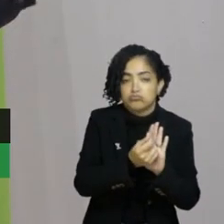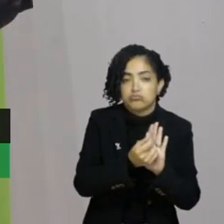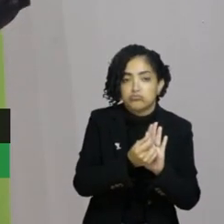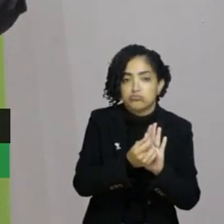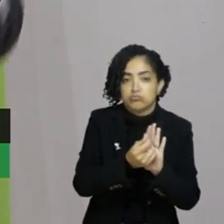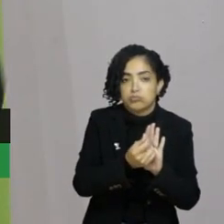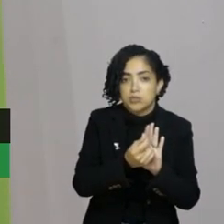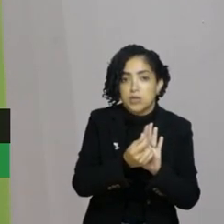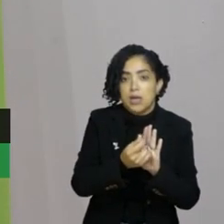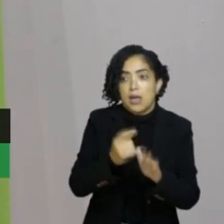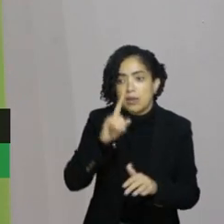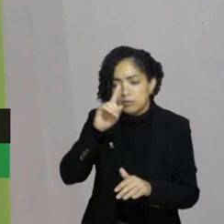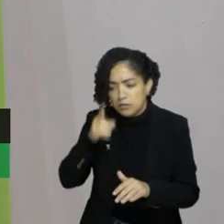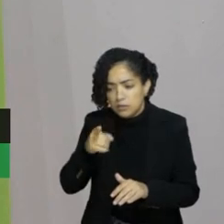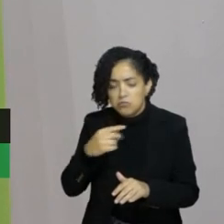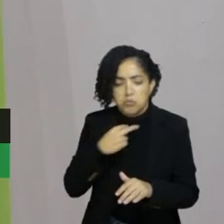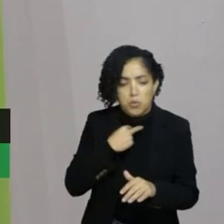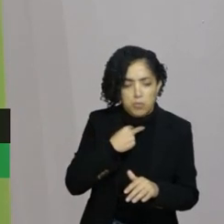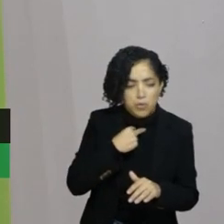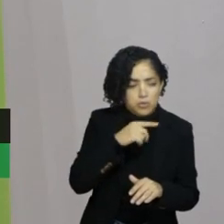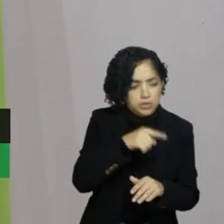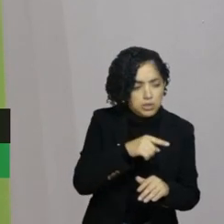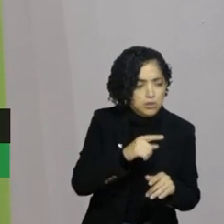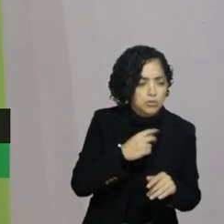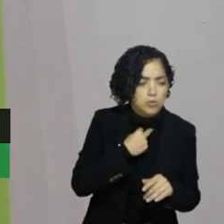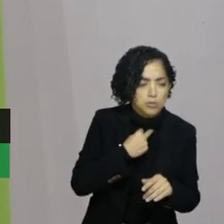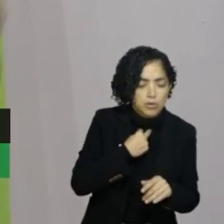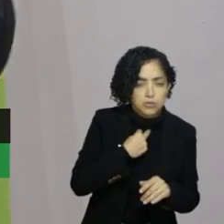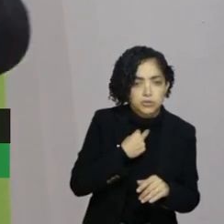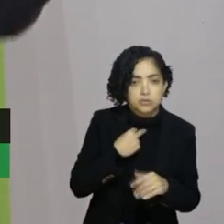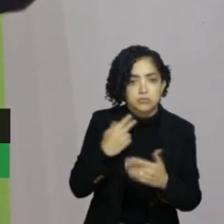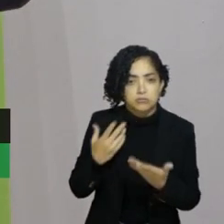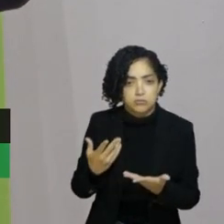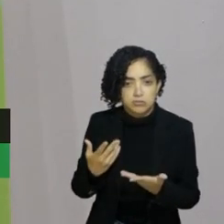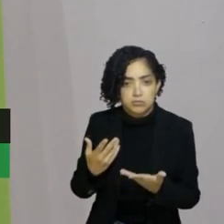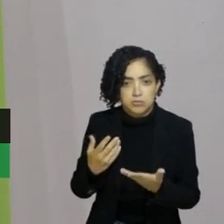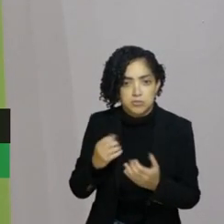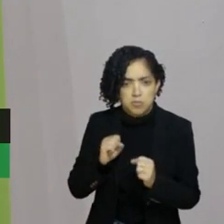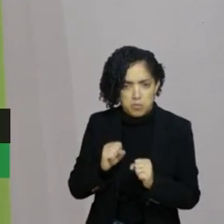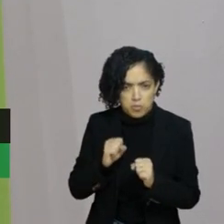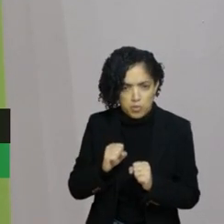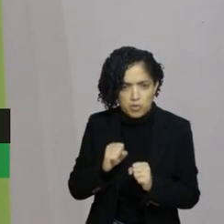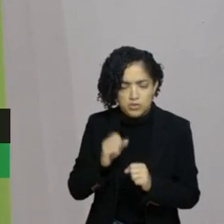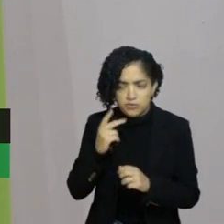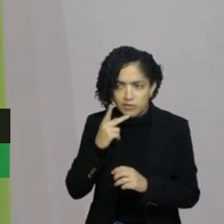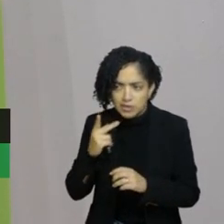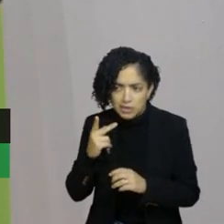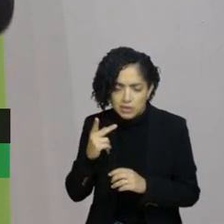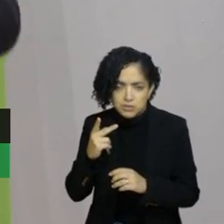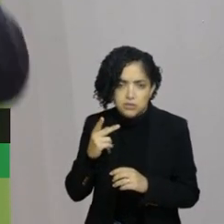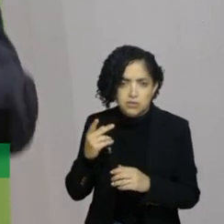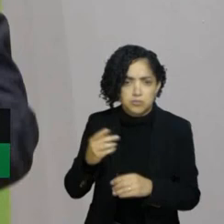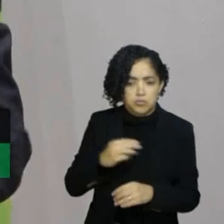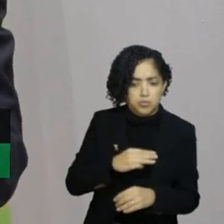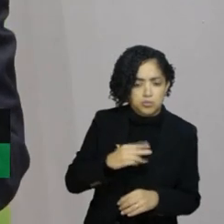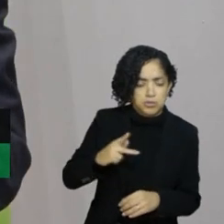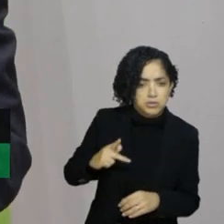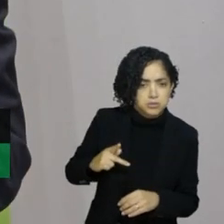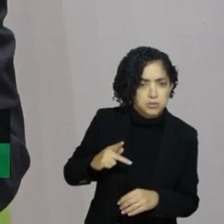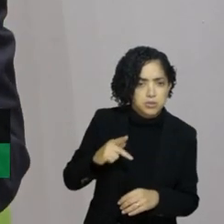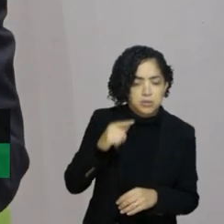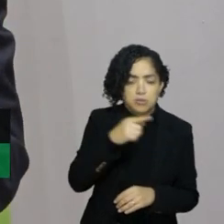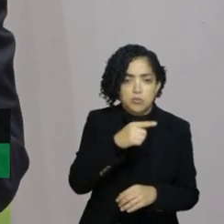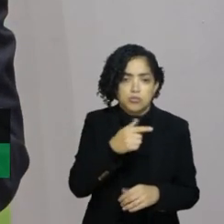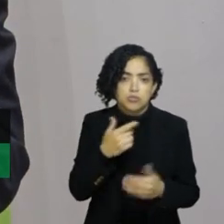não pode fazer isso, não pode fazer aquilo. Será que ele pode dizer isso para o Ministério Público? Ele pode dizer isso para o Tribunal de Contas